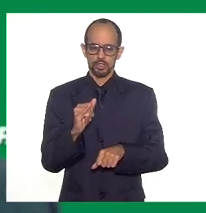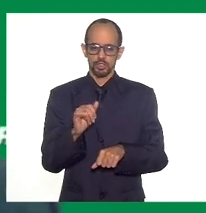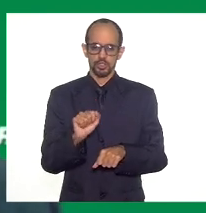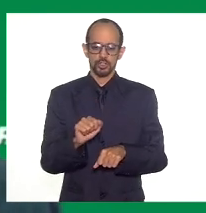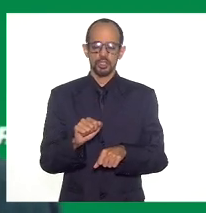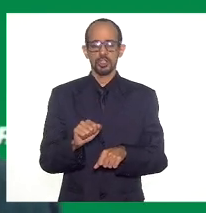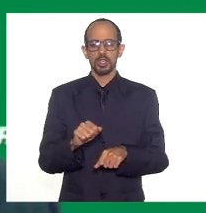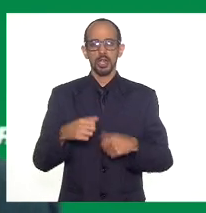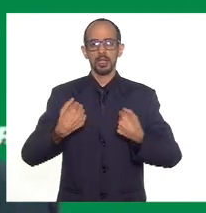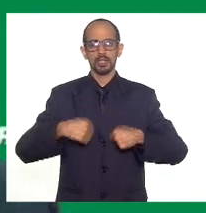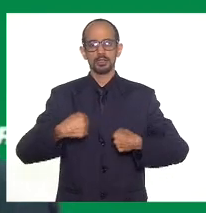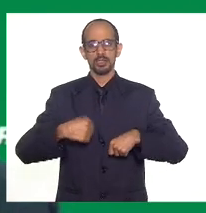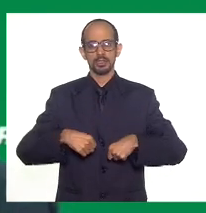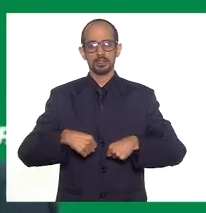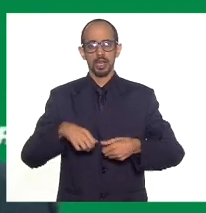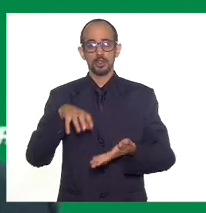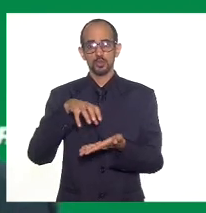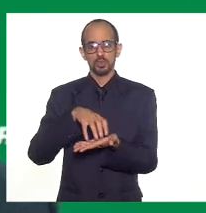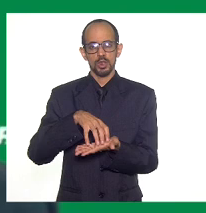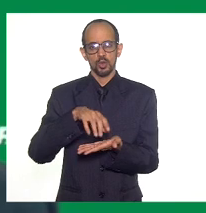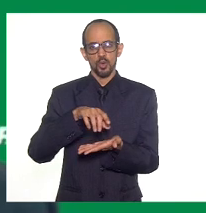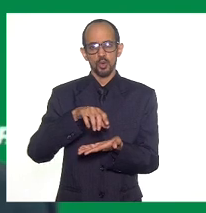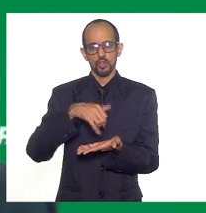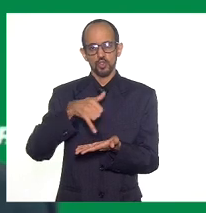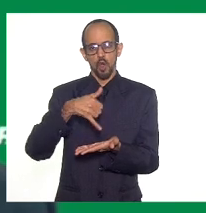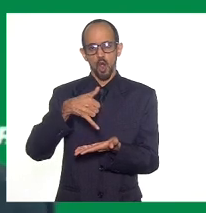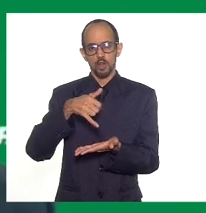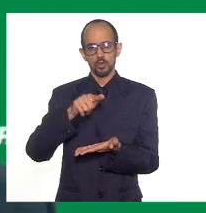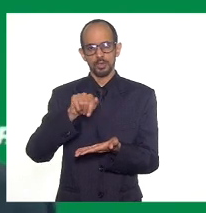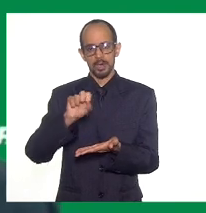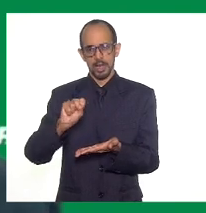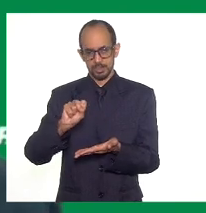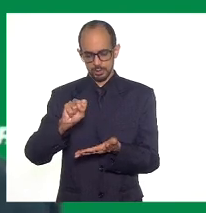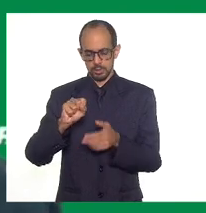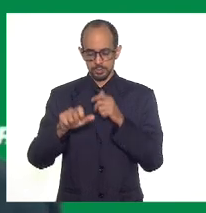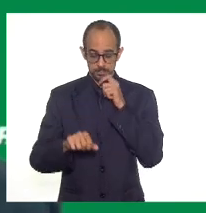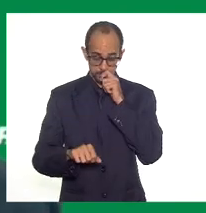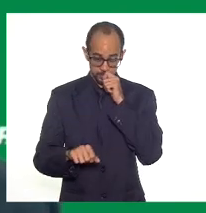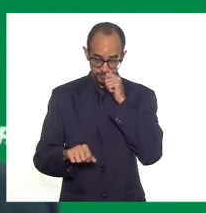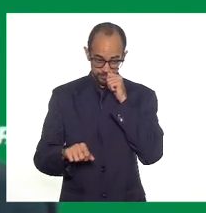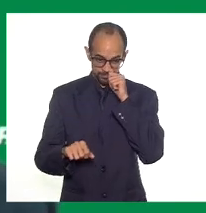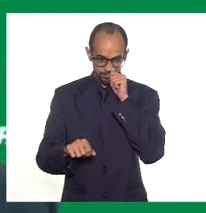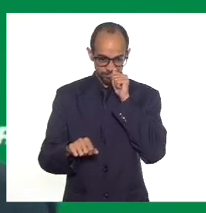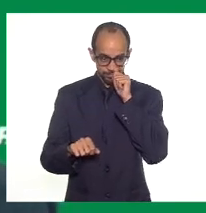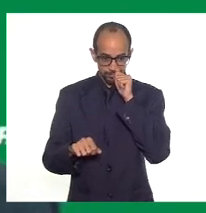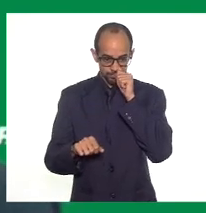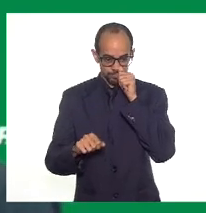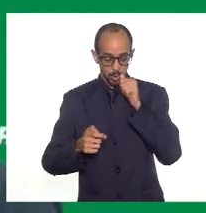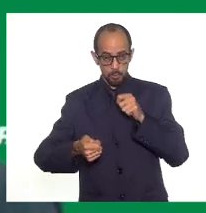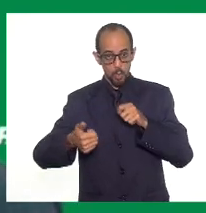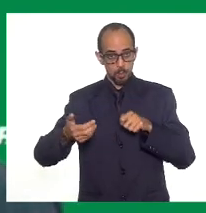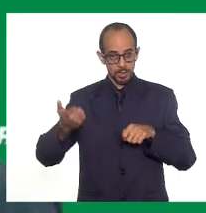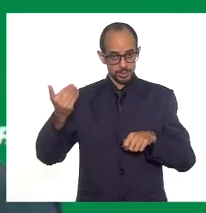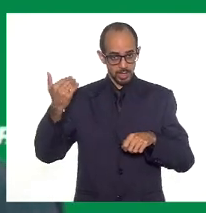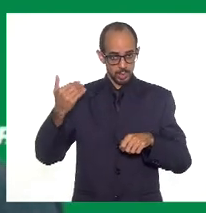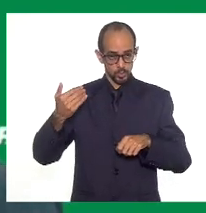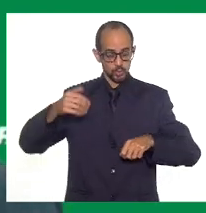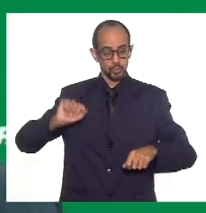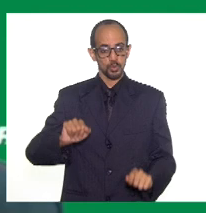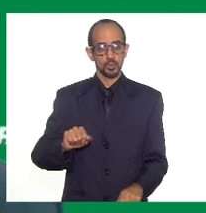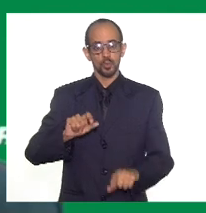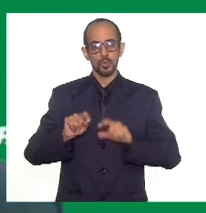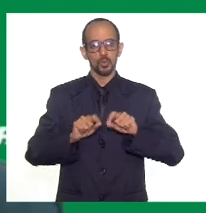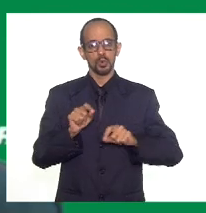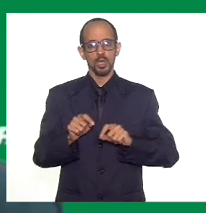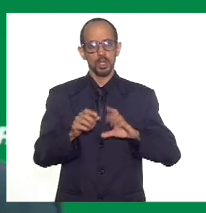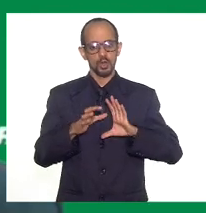ao impacto do setor de óleo e gás na mudança do clima. A gente teve recentemente, no